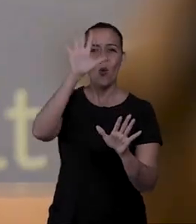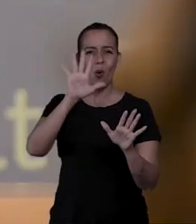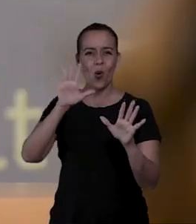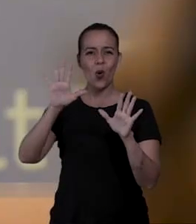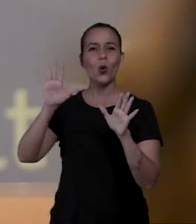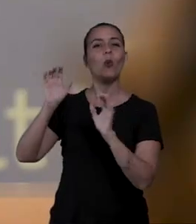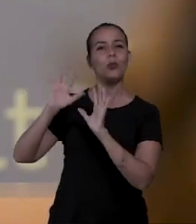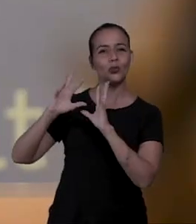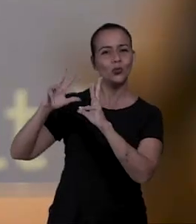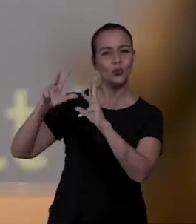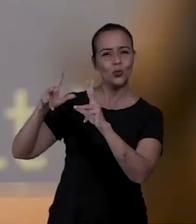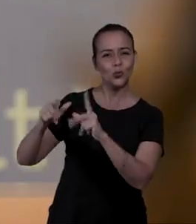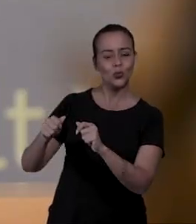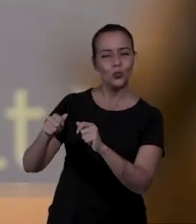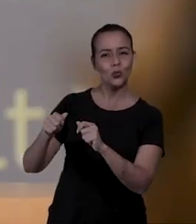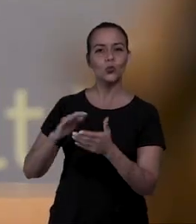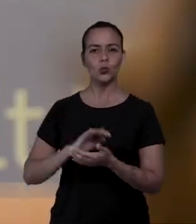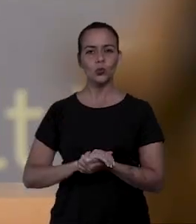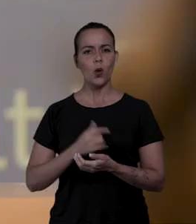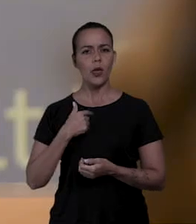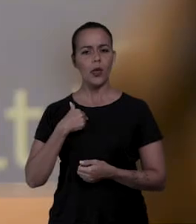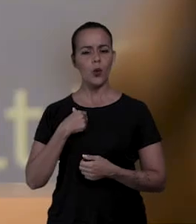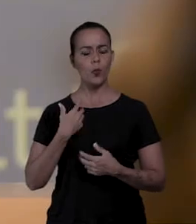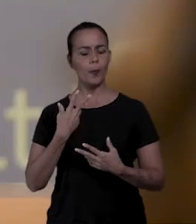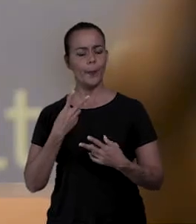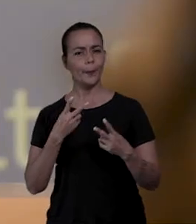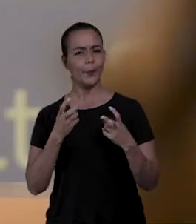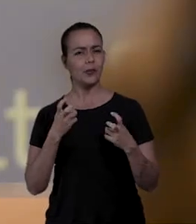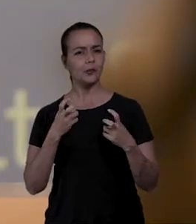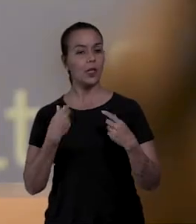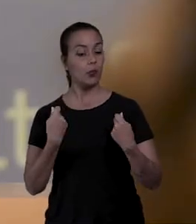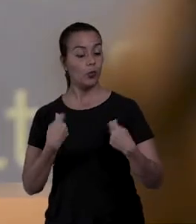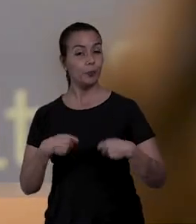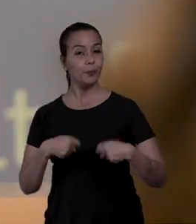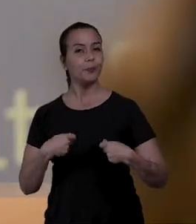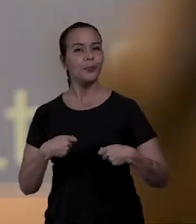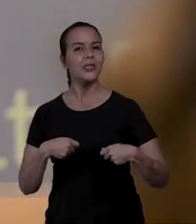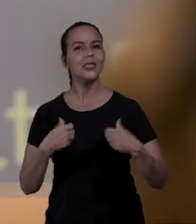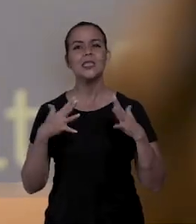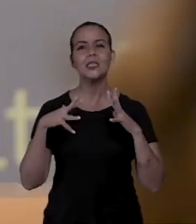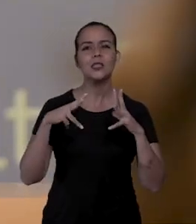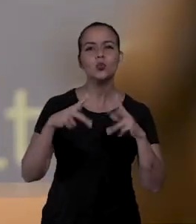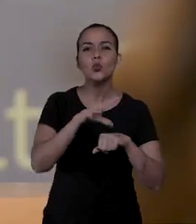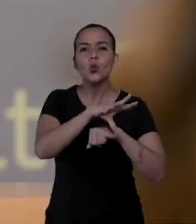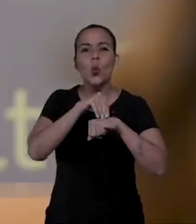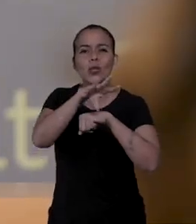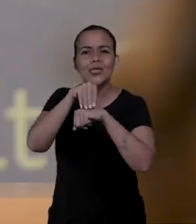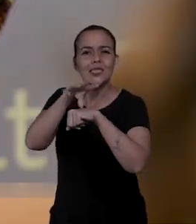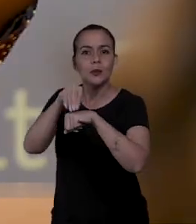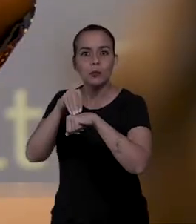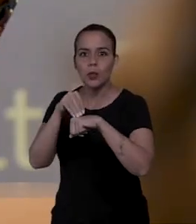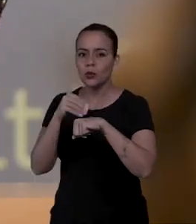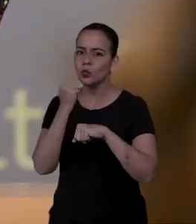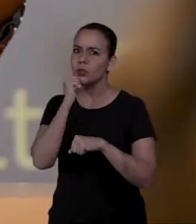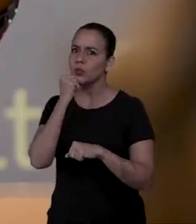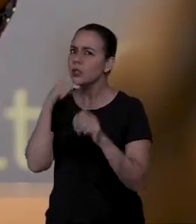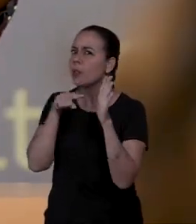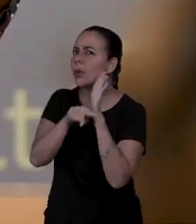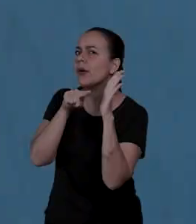ocidental, que eu me deparo com a necessidade epistêmica de questionar a ciência nos seus